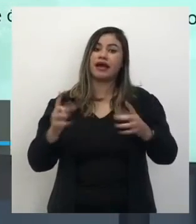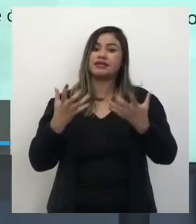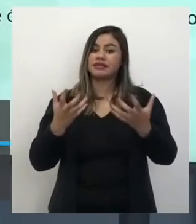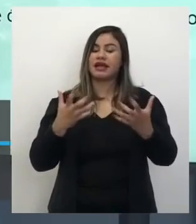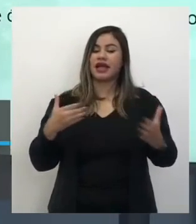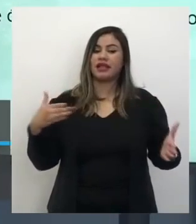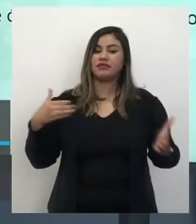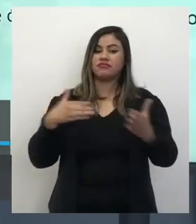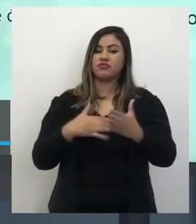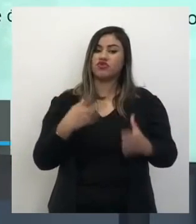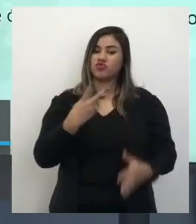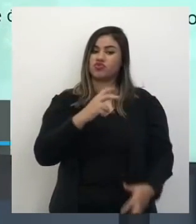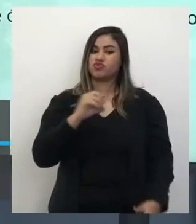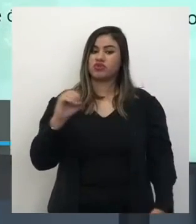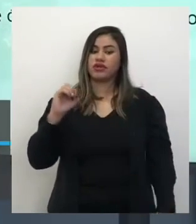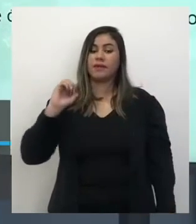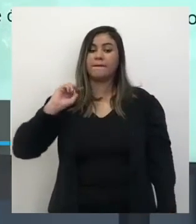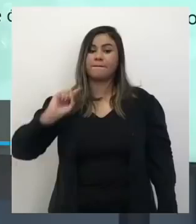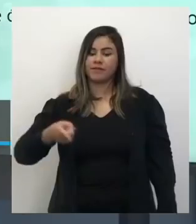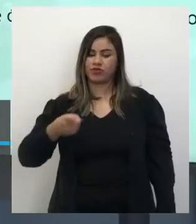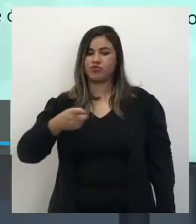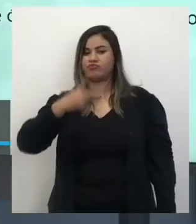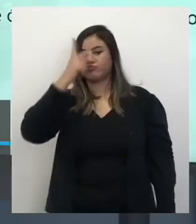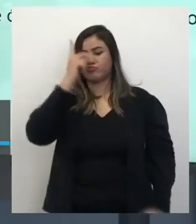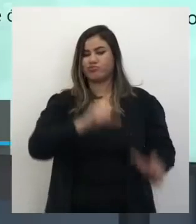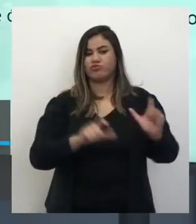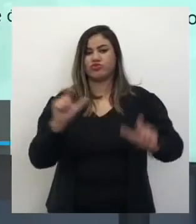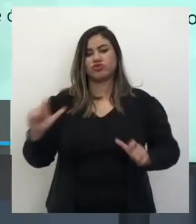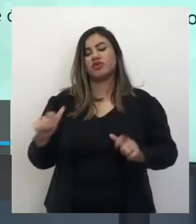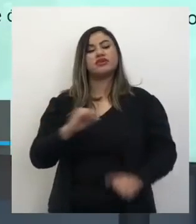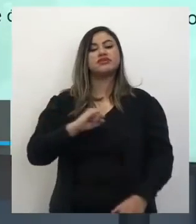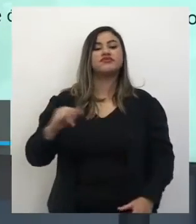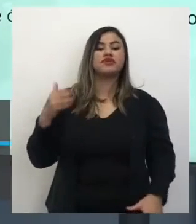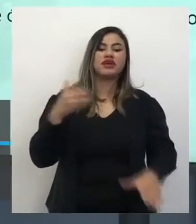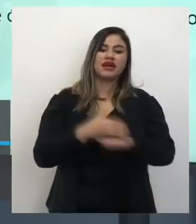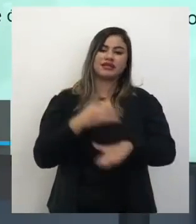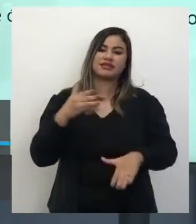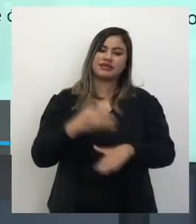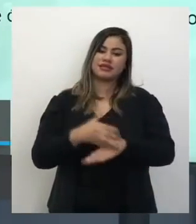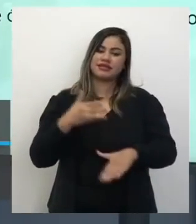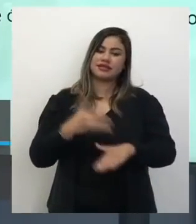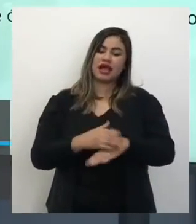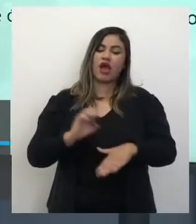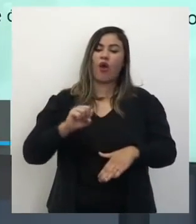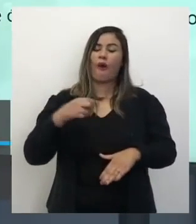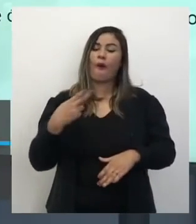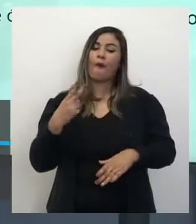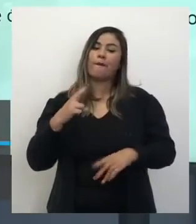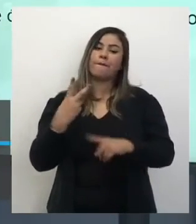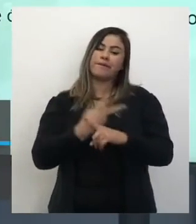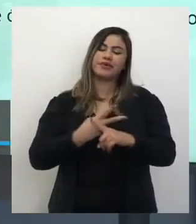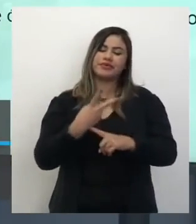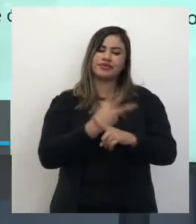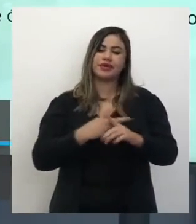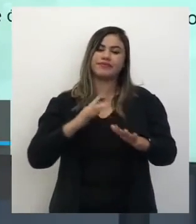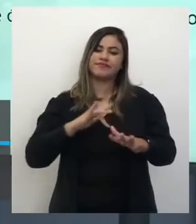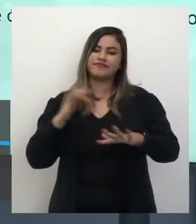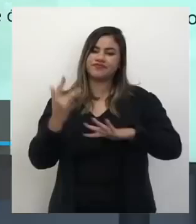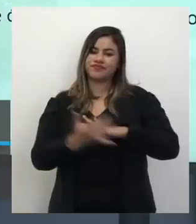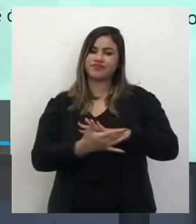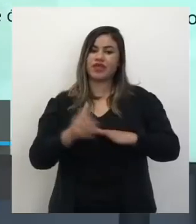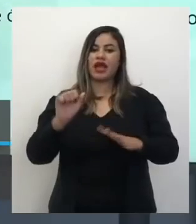chegar a 200 mil pessoas. Então, se você acessar aí, se você por acaso procurar nas redes sociais,